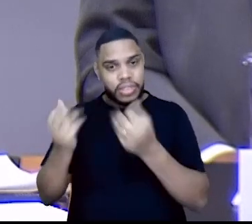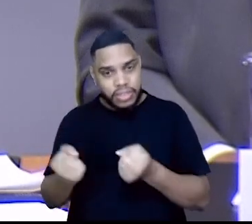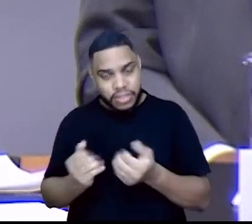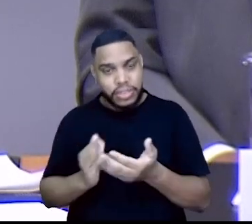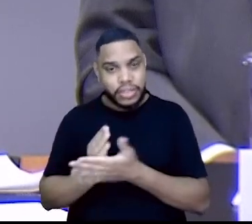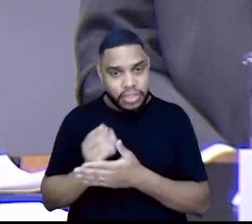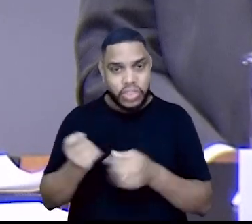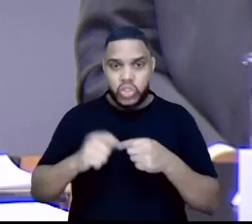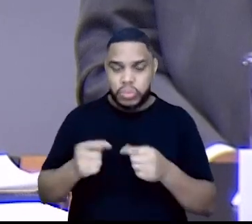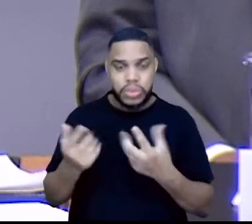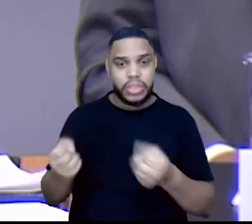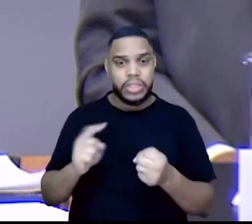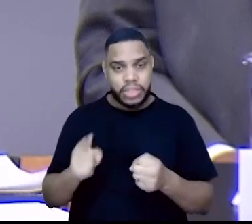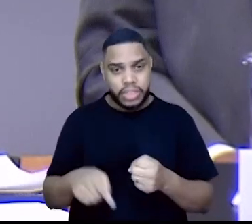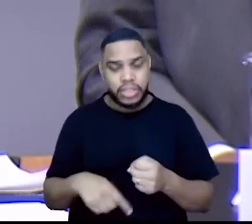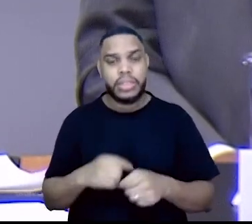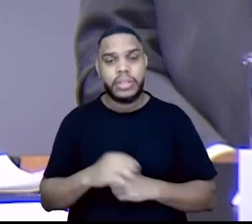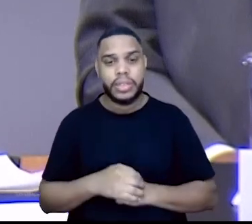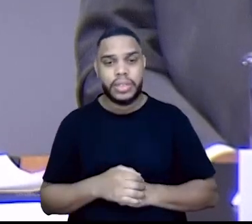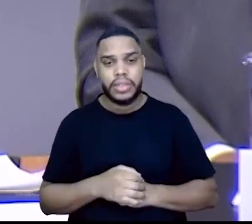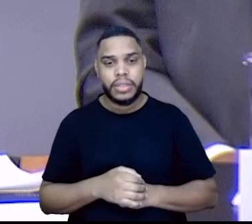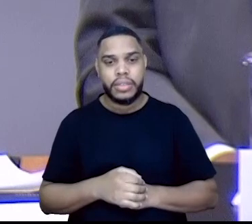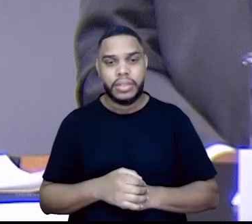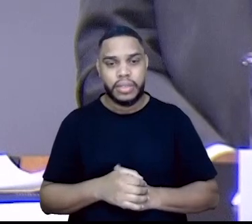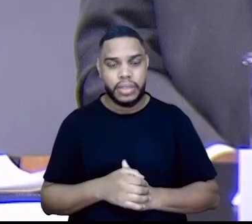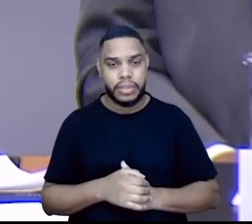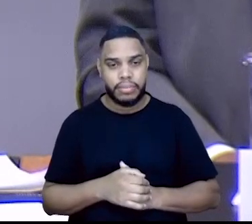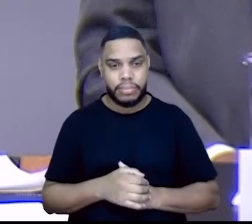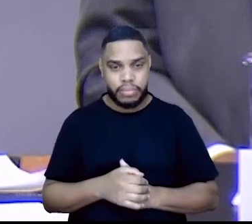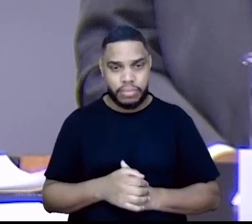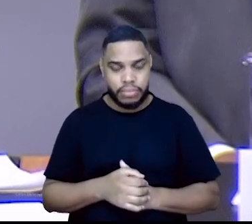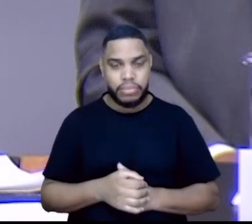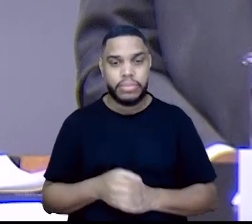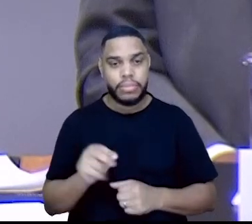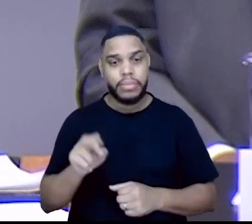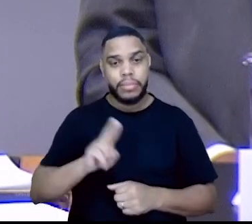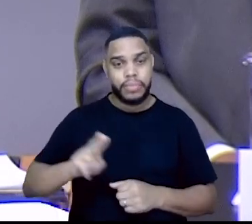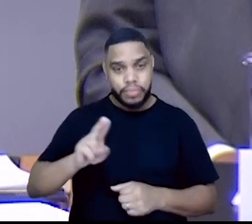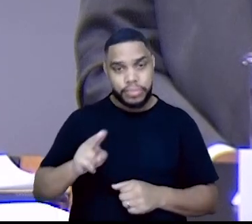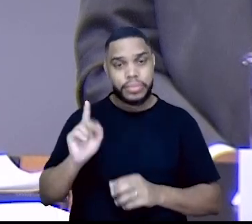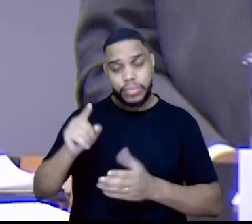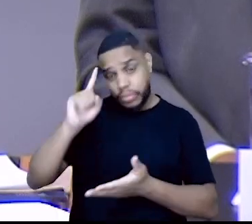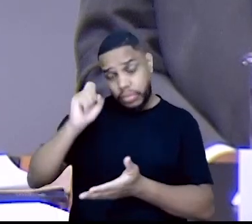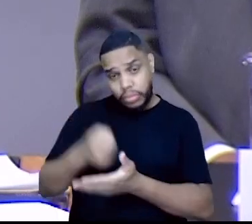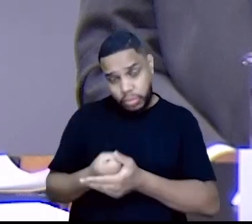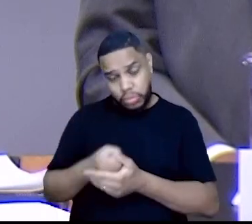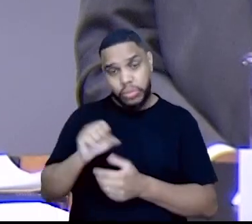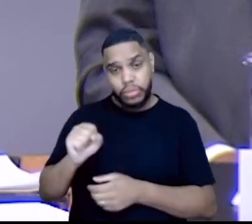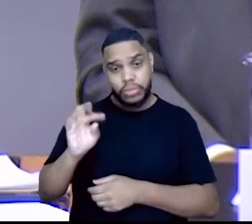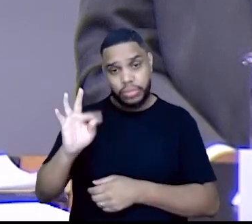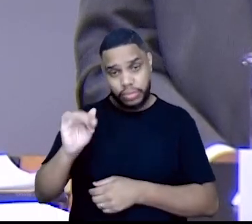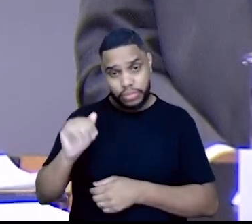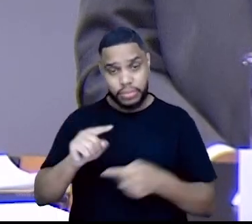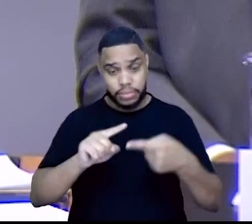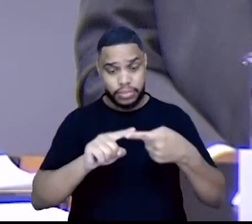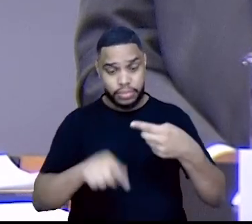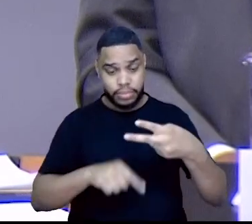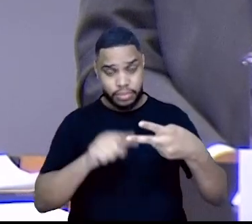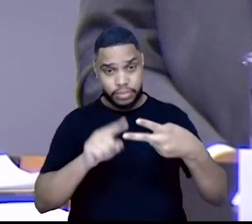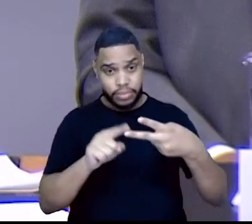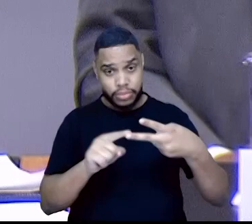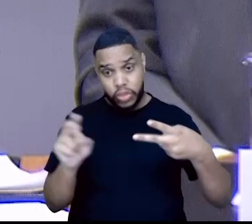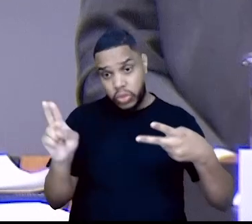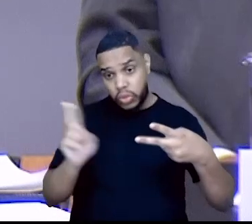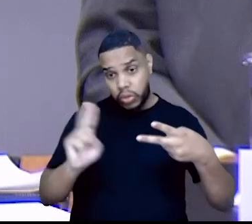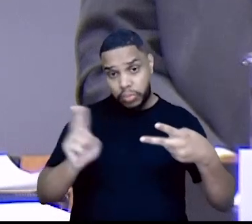mais admitidos, vão ser baixados para que se aplique a tese já firmada pelo Supremo. Temos um segundo, que